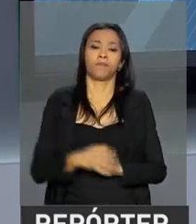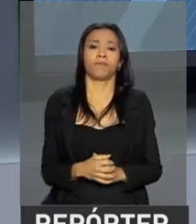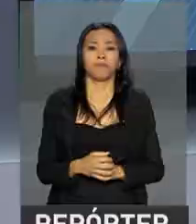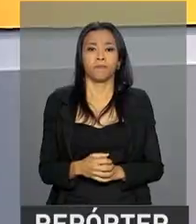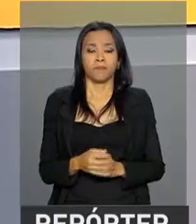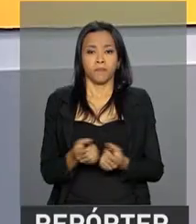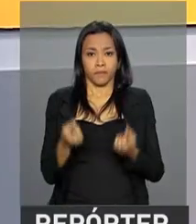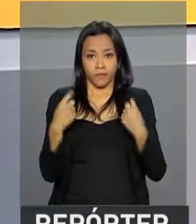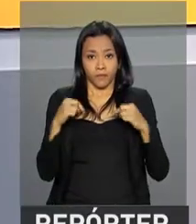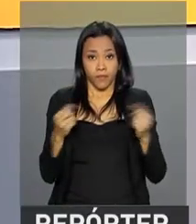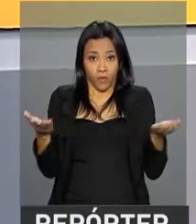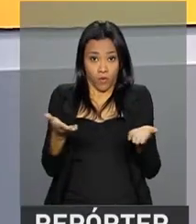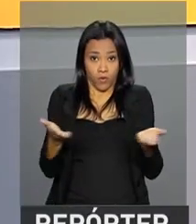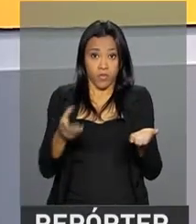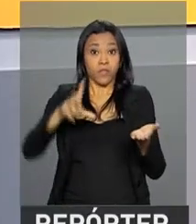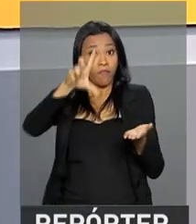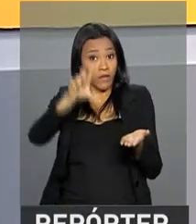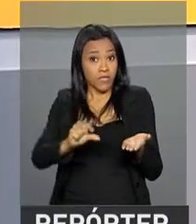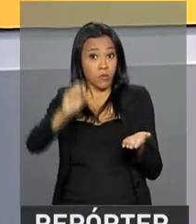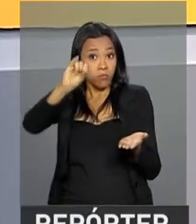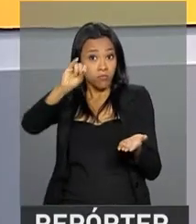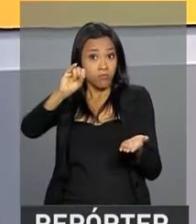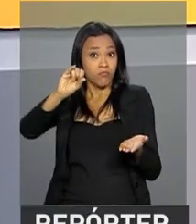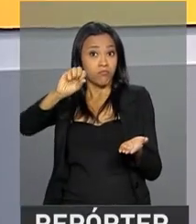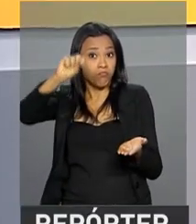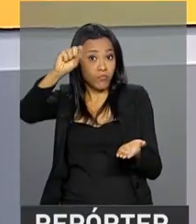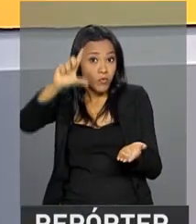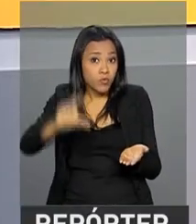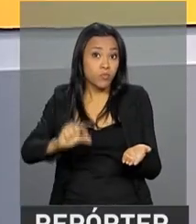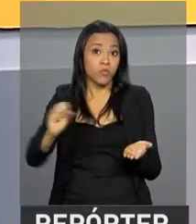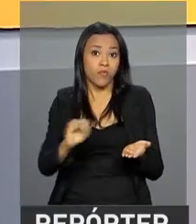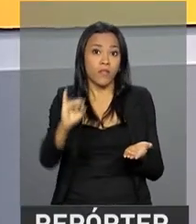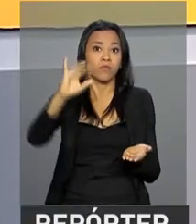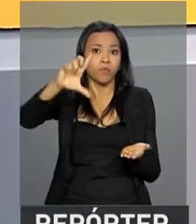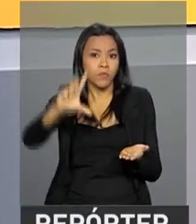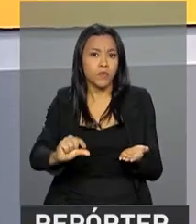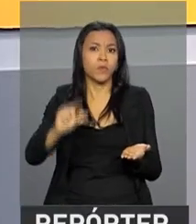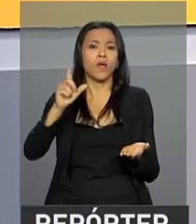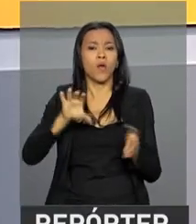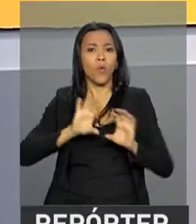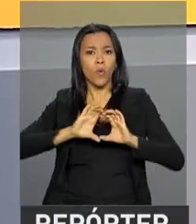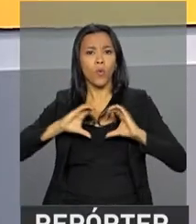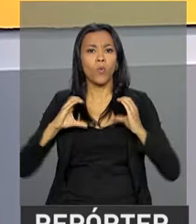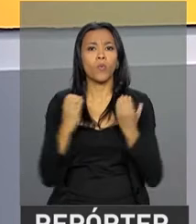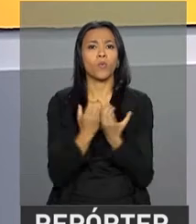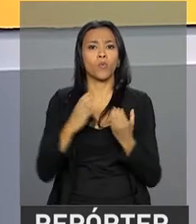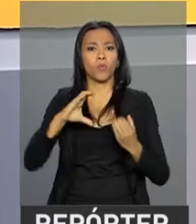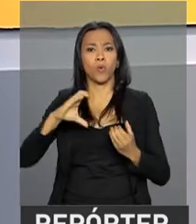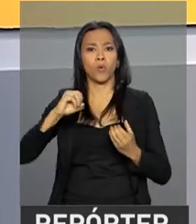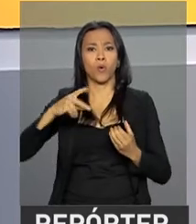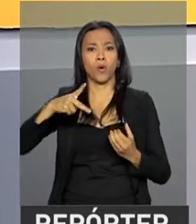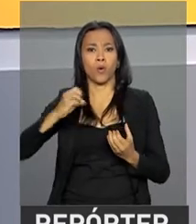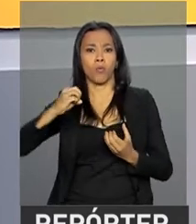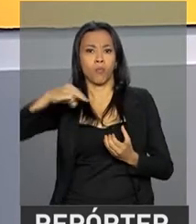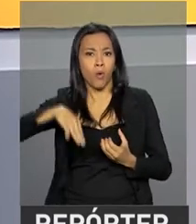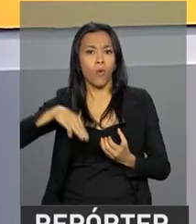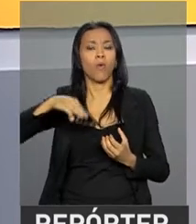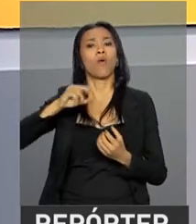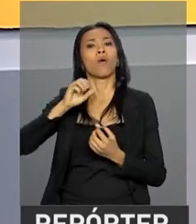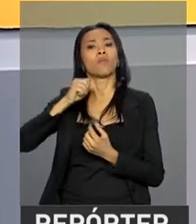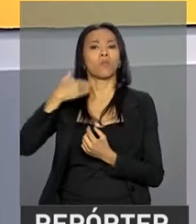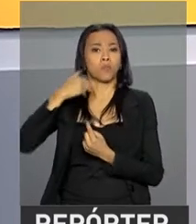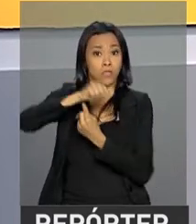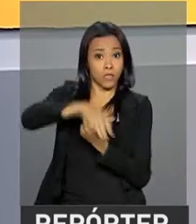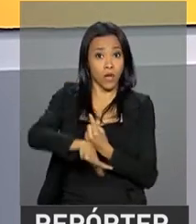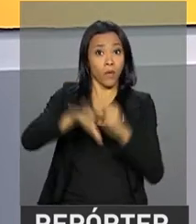1994. E a queda da inflação oficial tem permitido o Comitê de Política Monetária do Banco Central reduzir cada